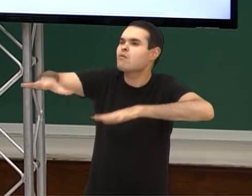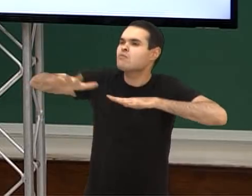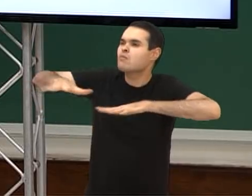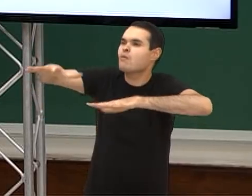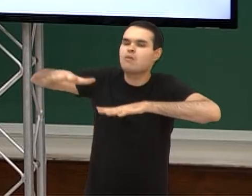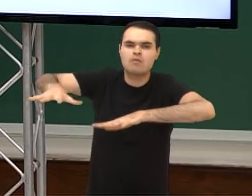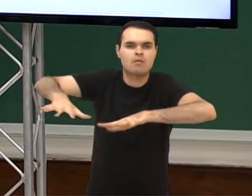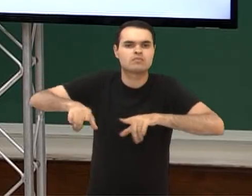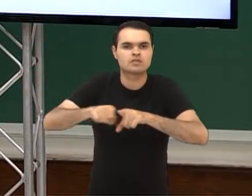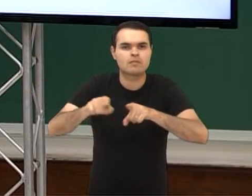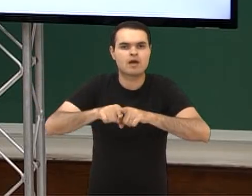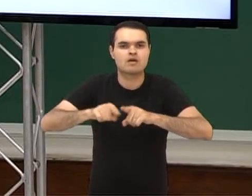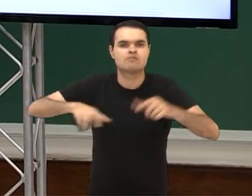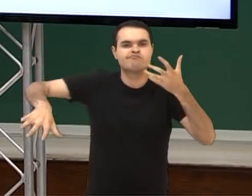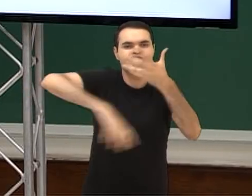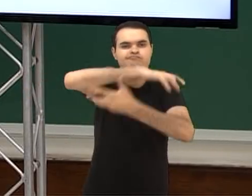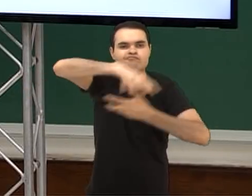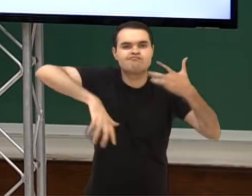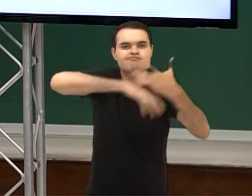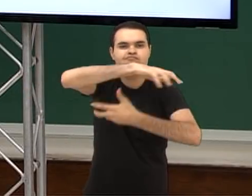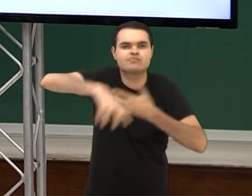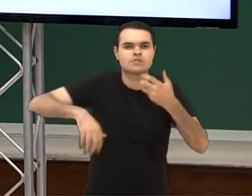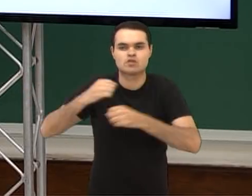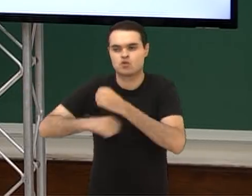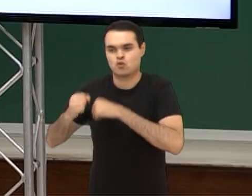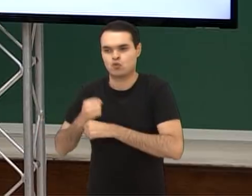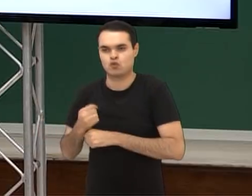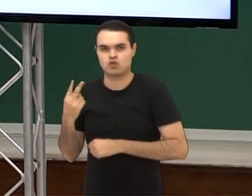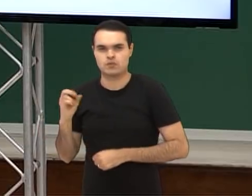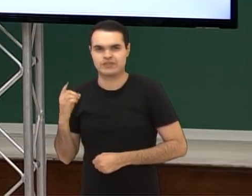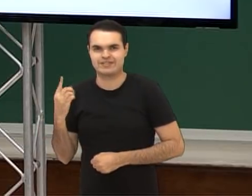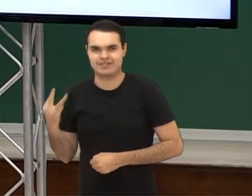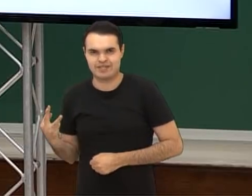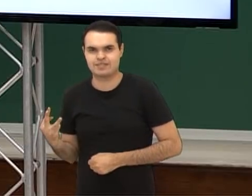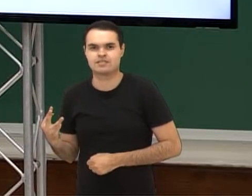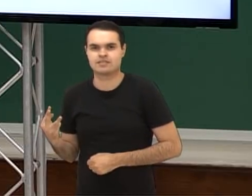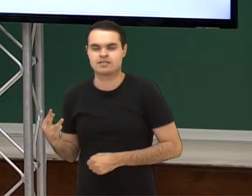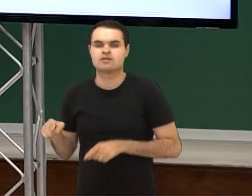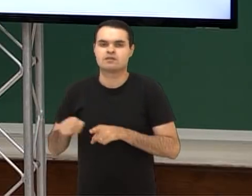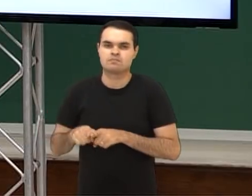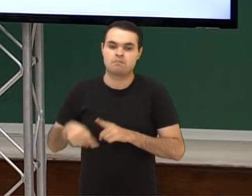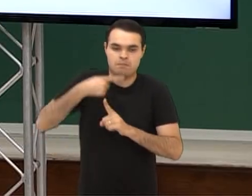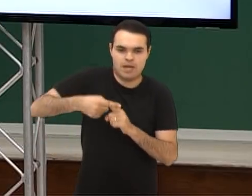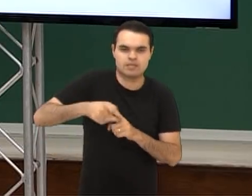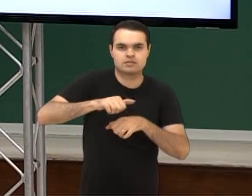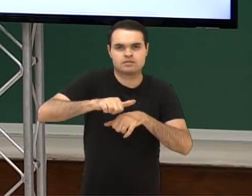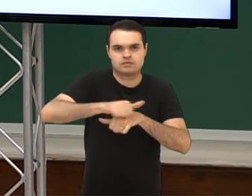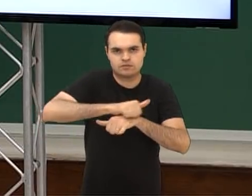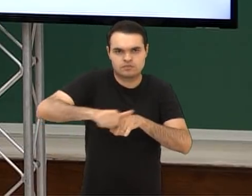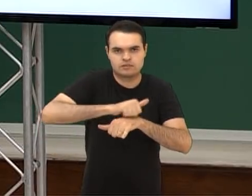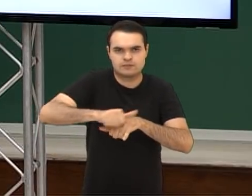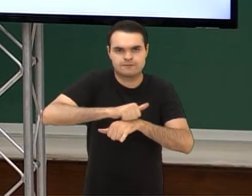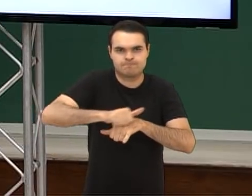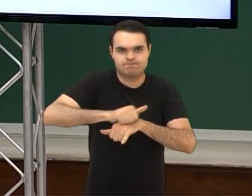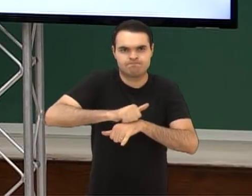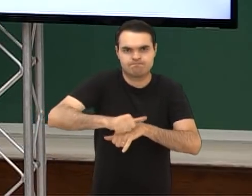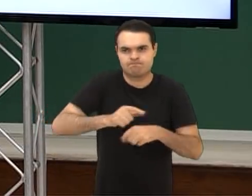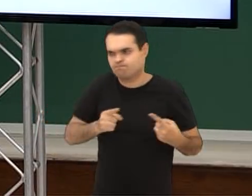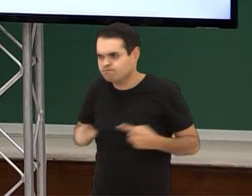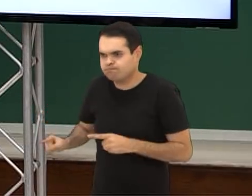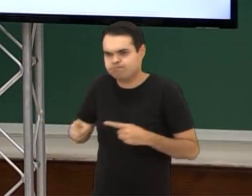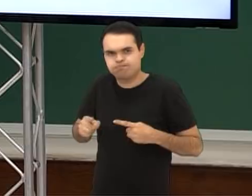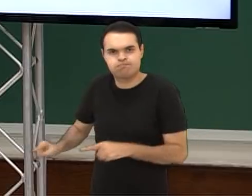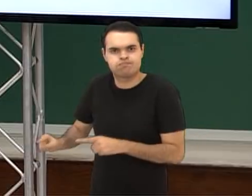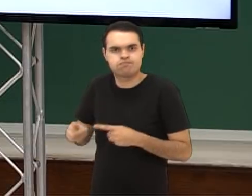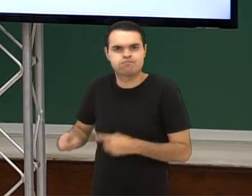críticas. As manifestações de junho de 2013 e a Operação Lava Jato pressionaram muito pelo